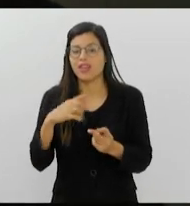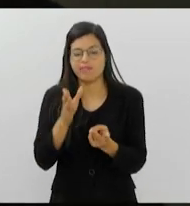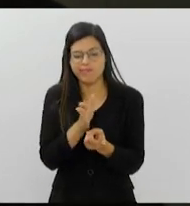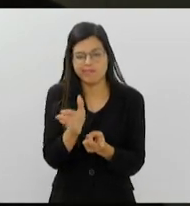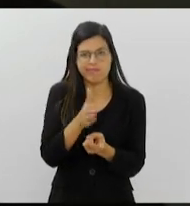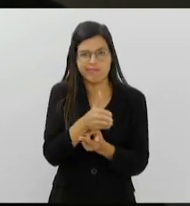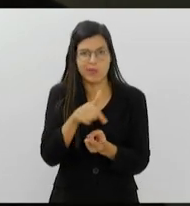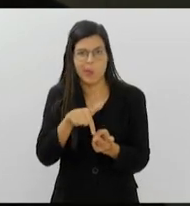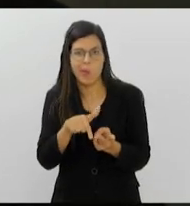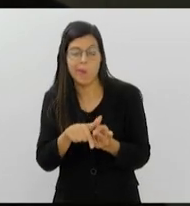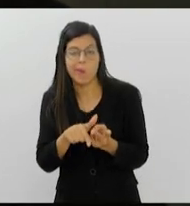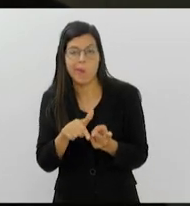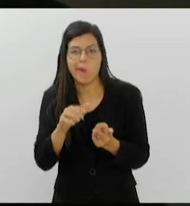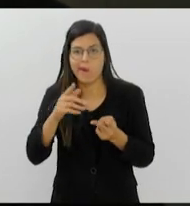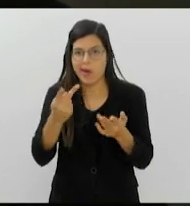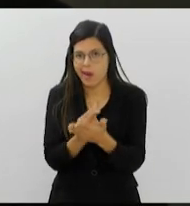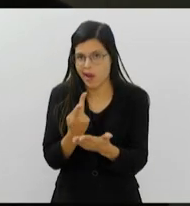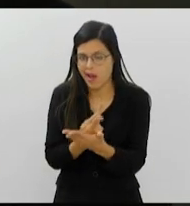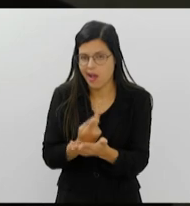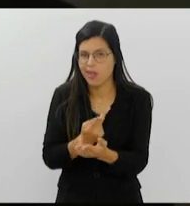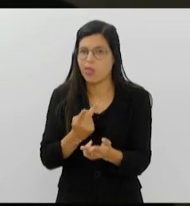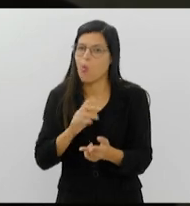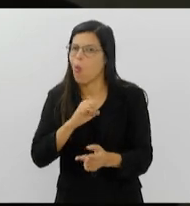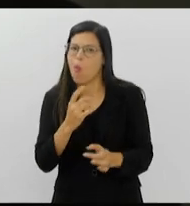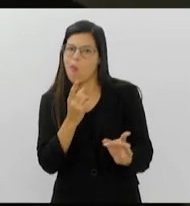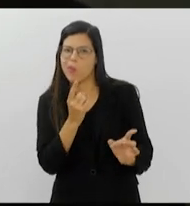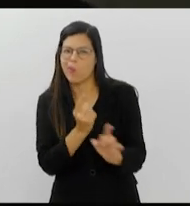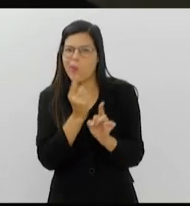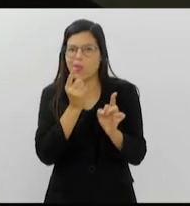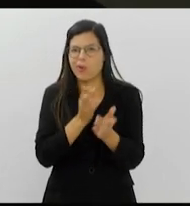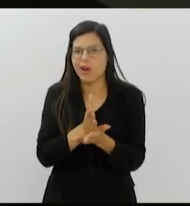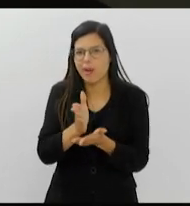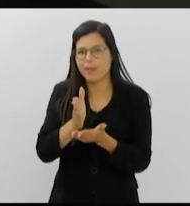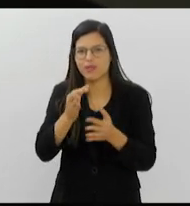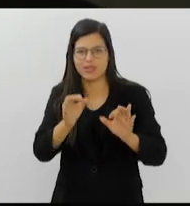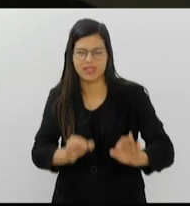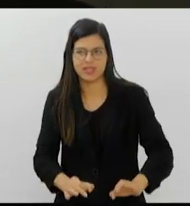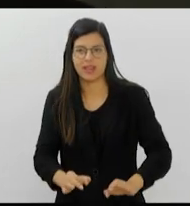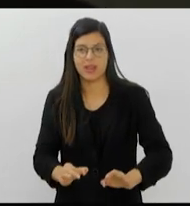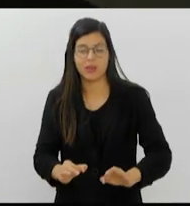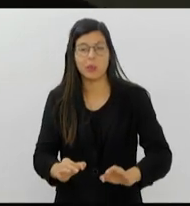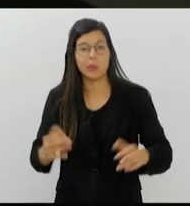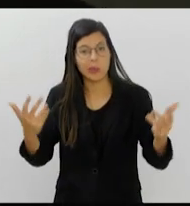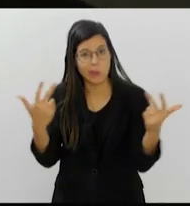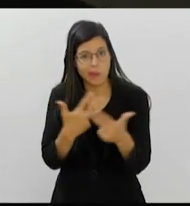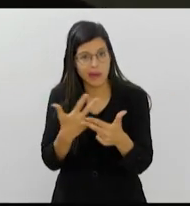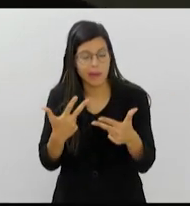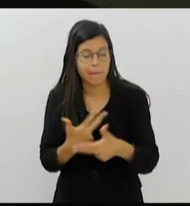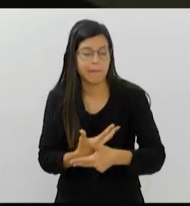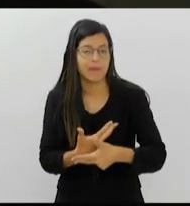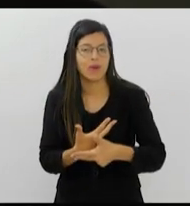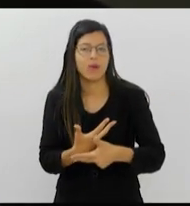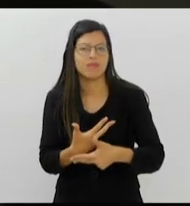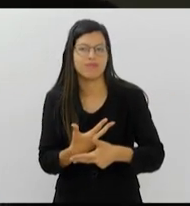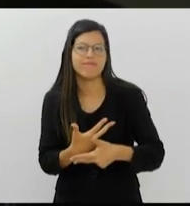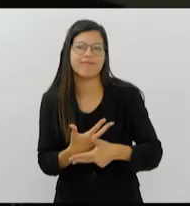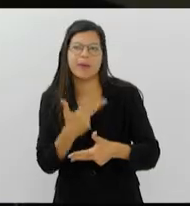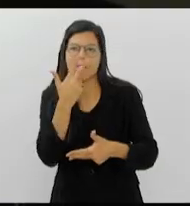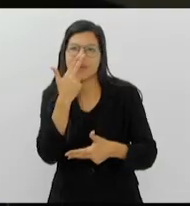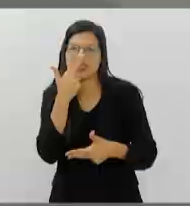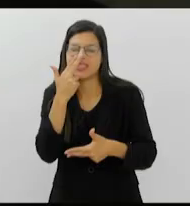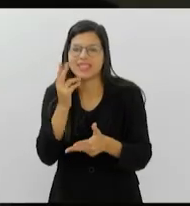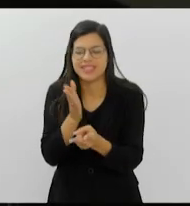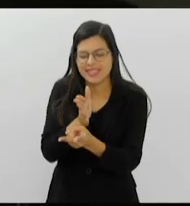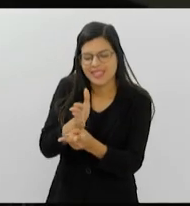errado ou você encontra um caminho para fazer as coisas certas. E ele me levou pro caminho de fazer as